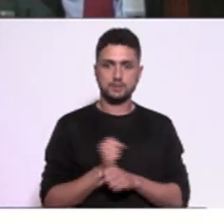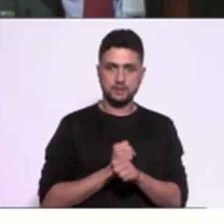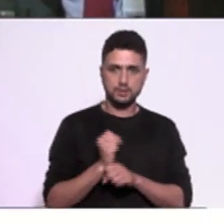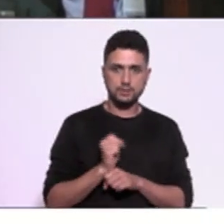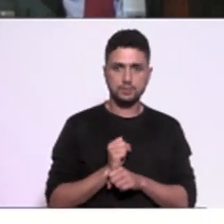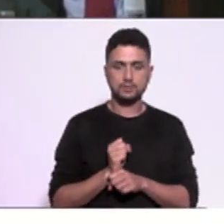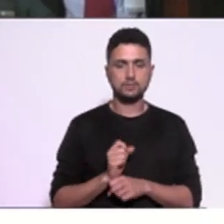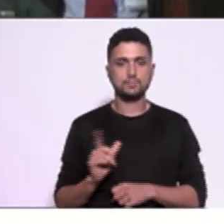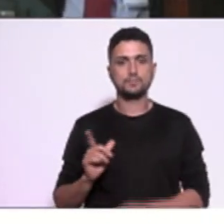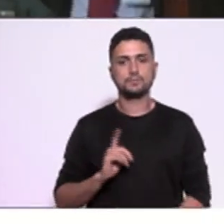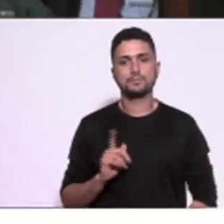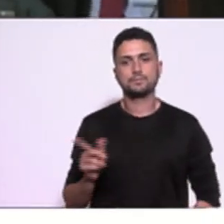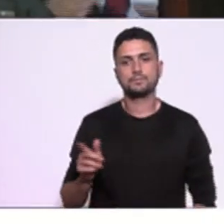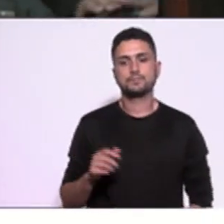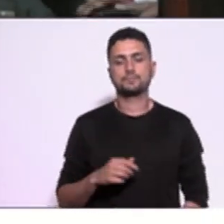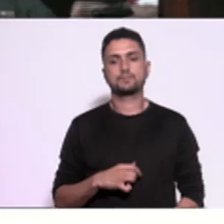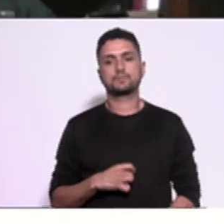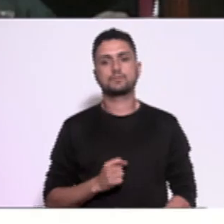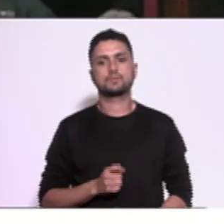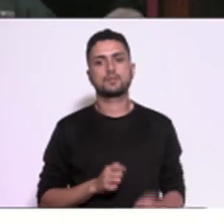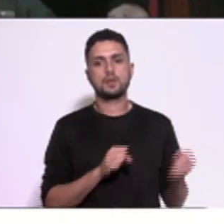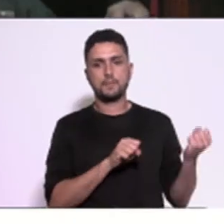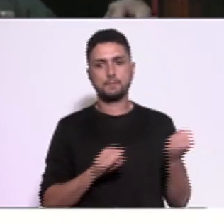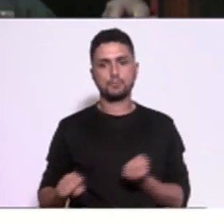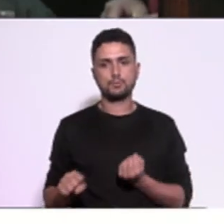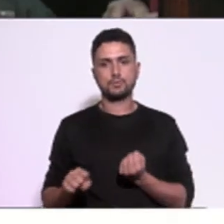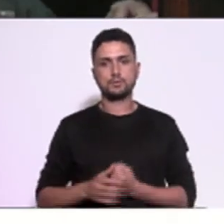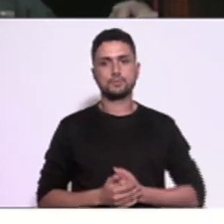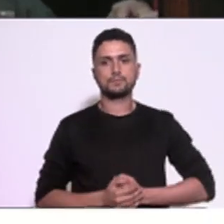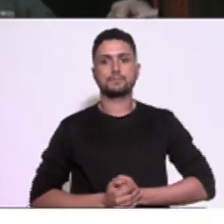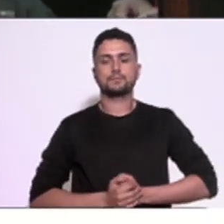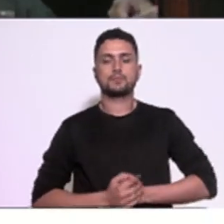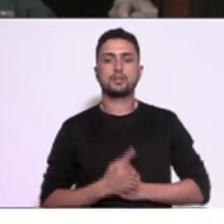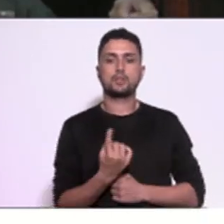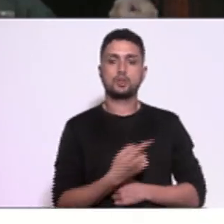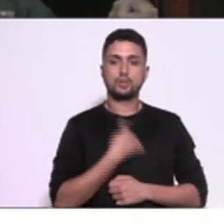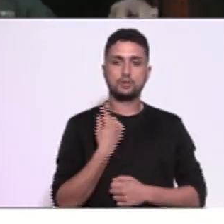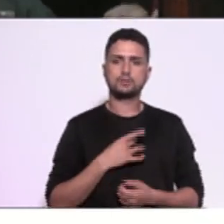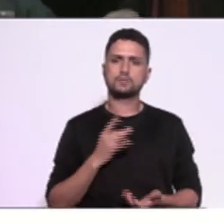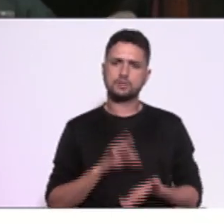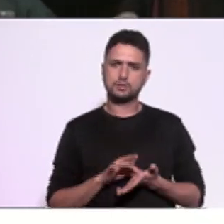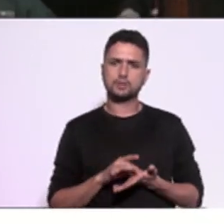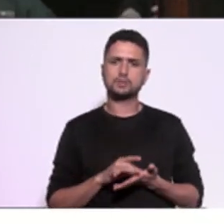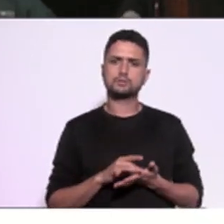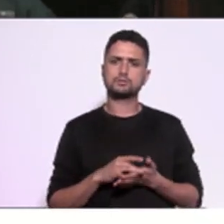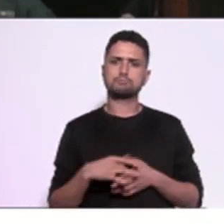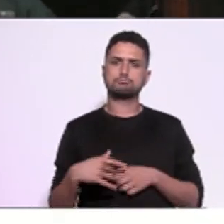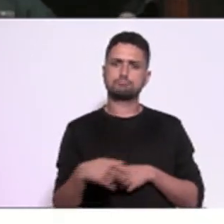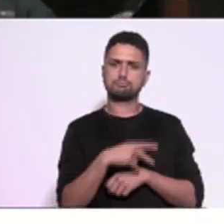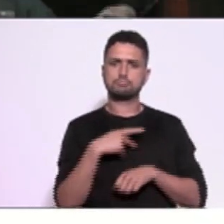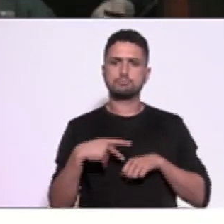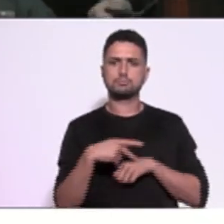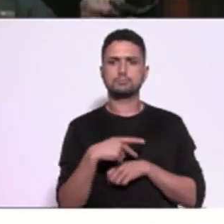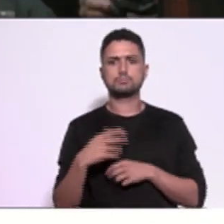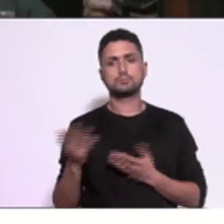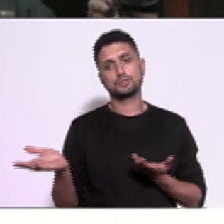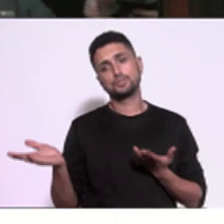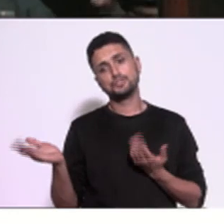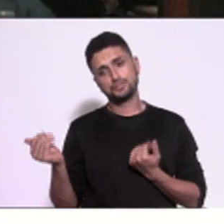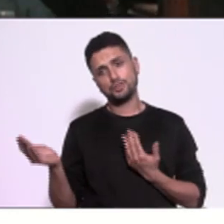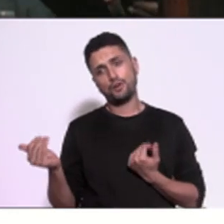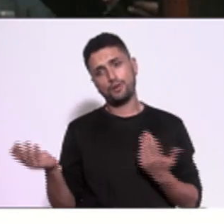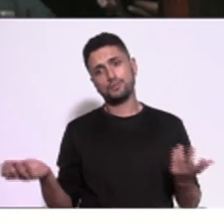égide da República. Somos, de fato, uma nação muito jovem,